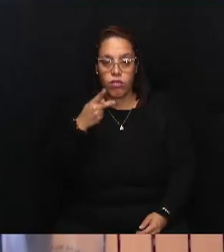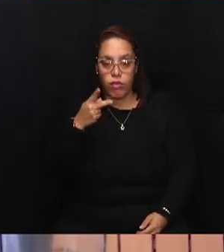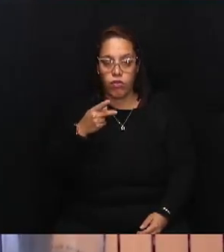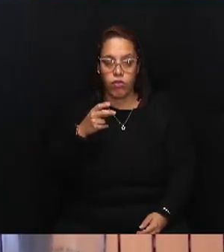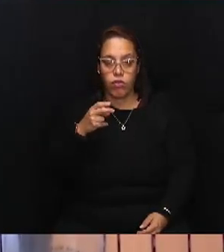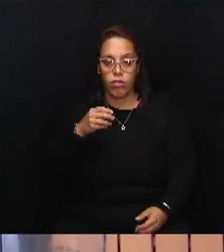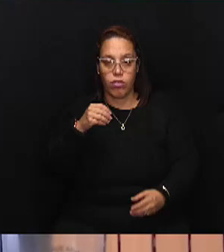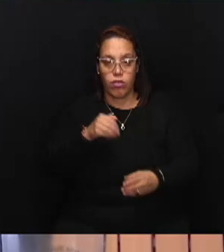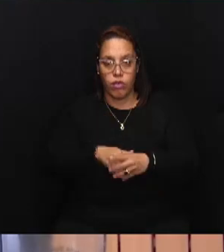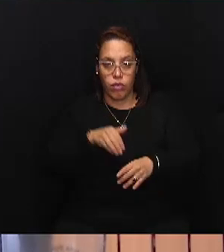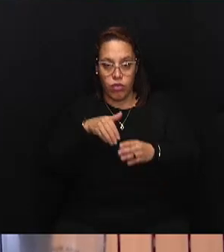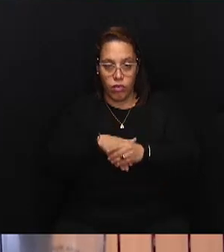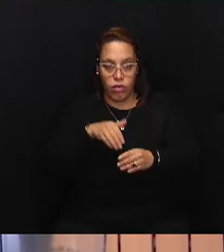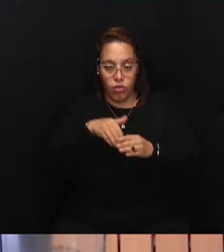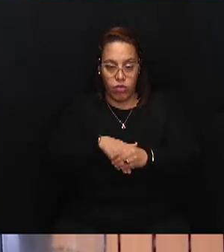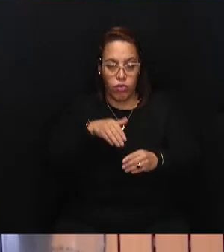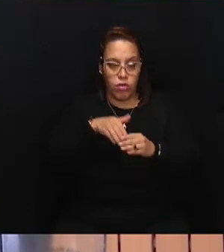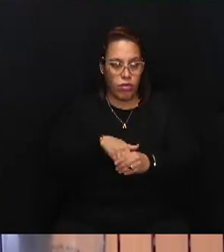voto,